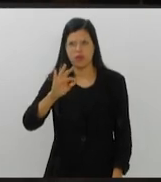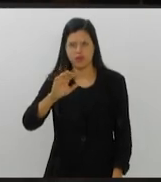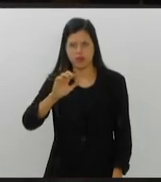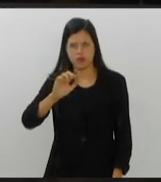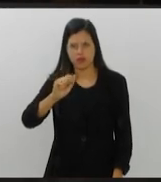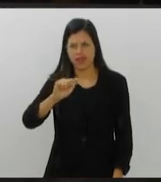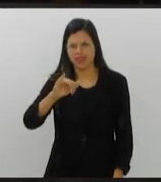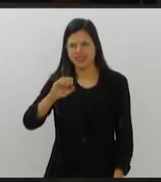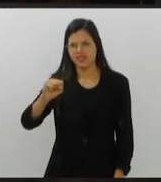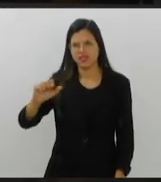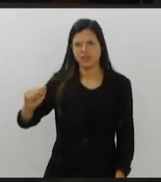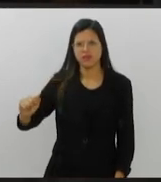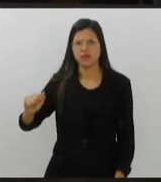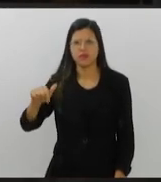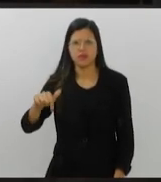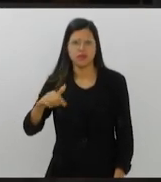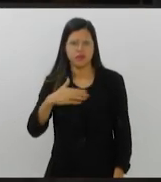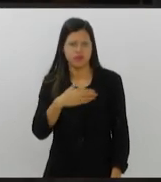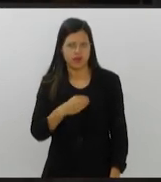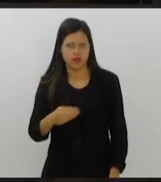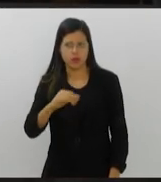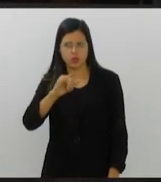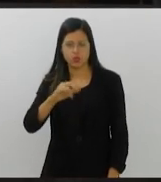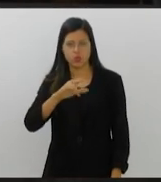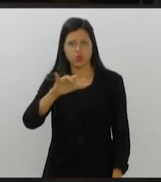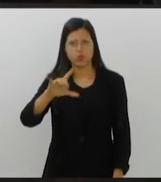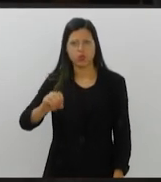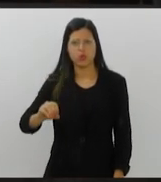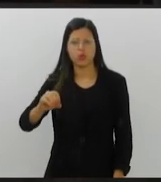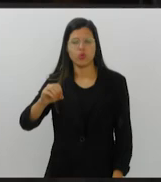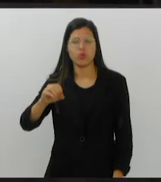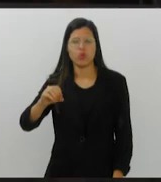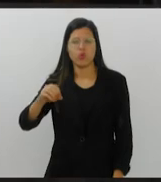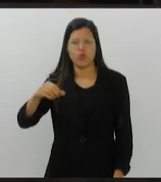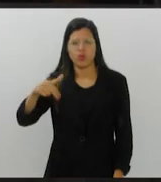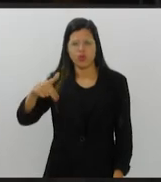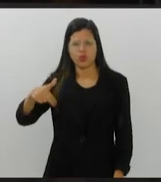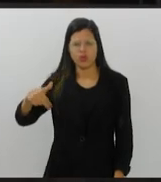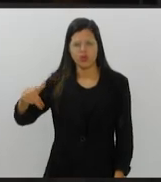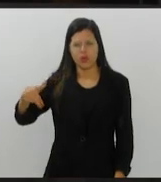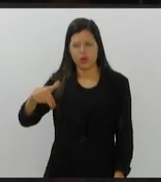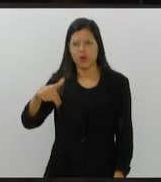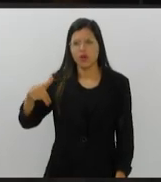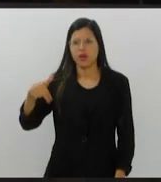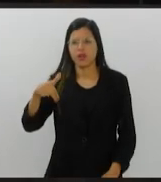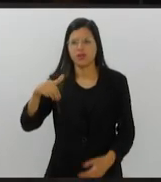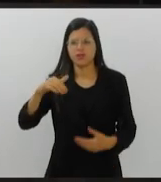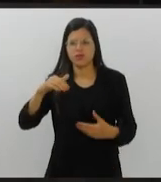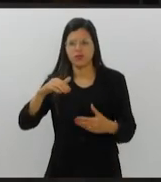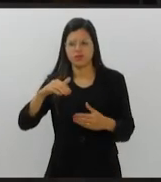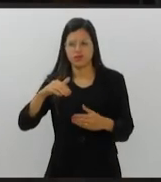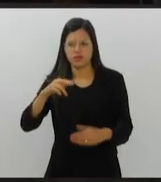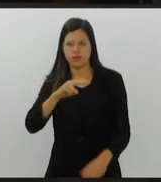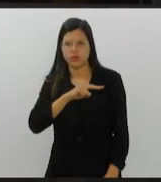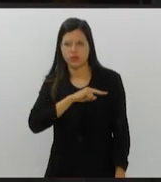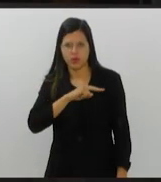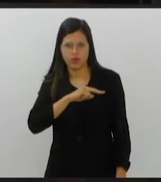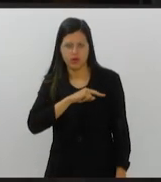Rosário. Júlio de Souza, nora do homenageado. Qual homenageado?